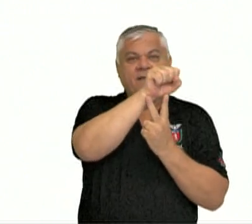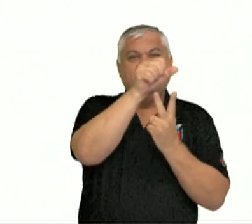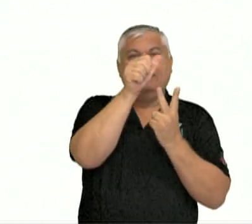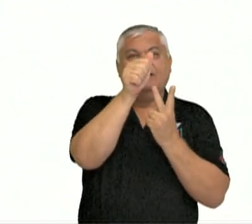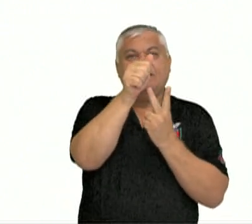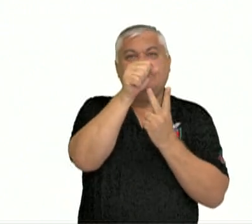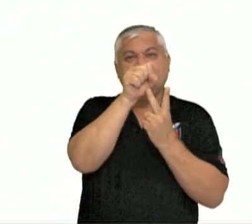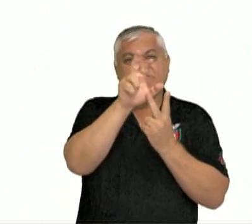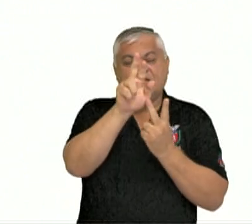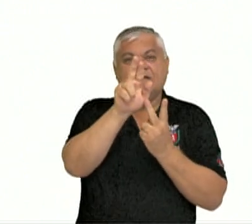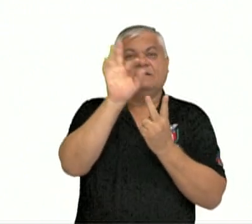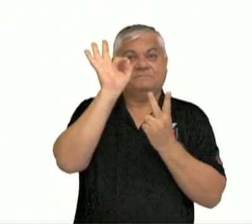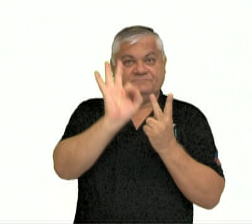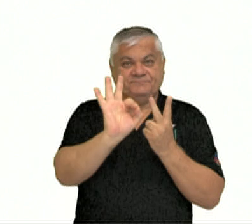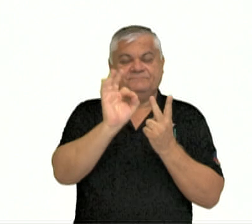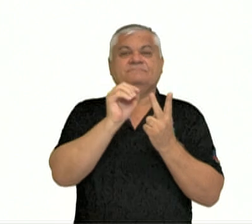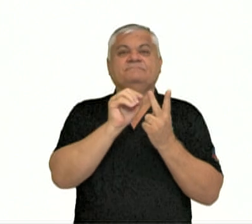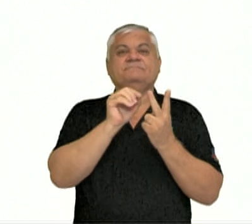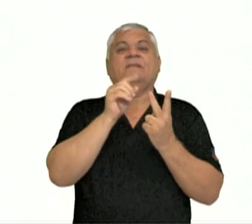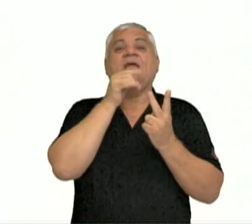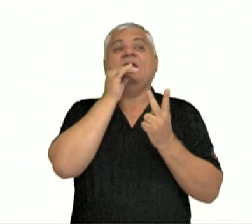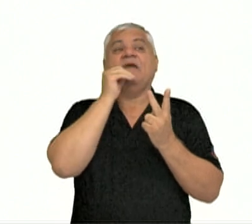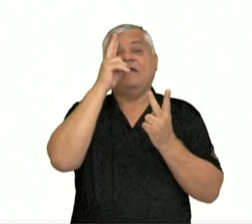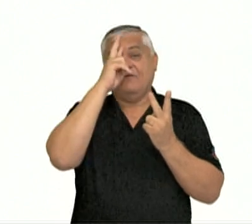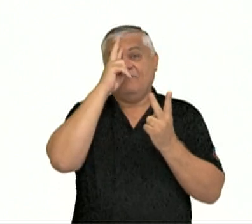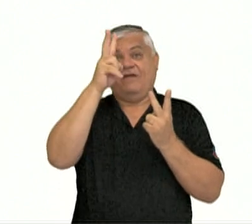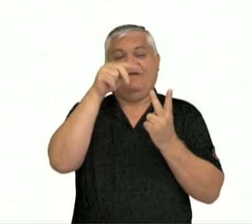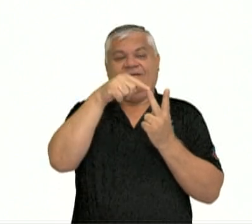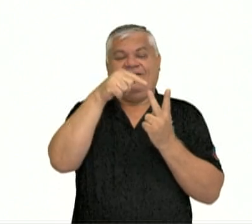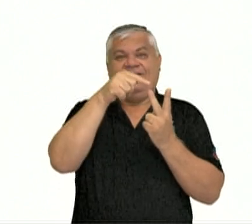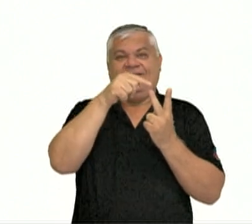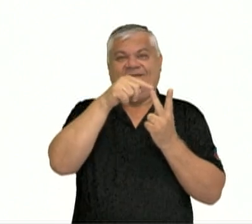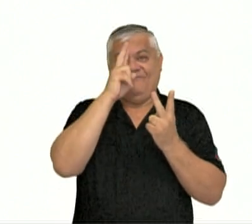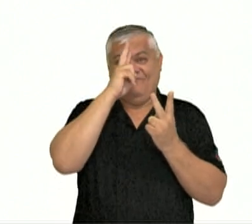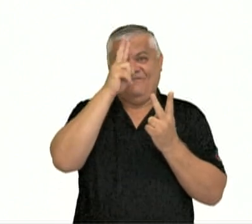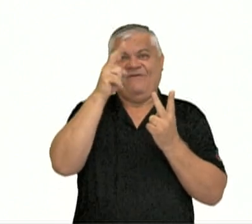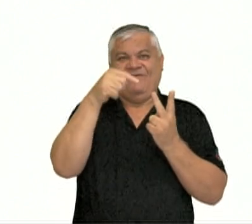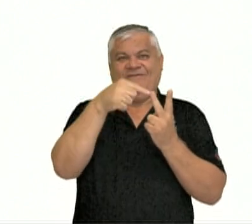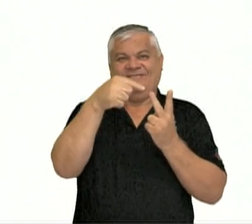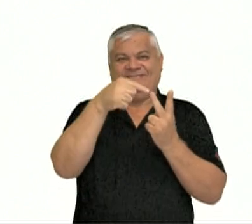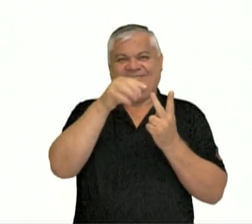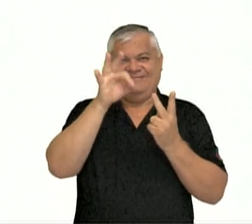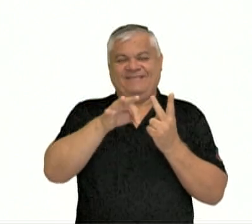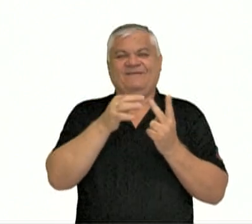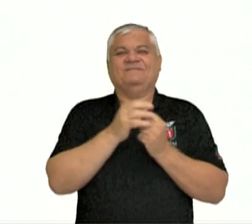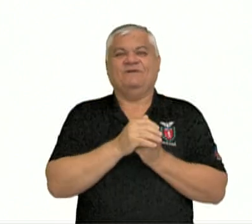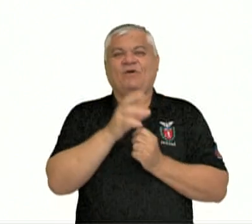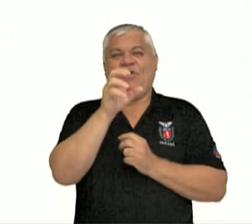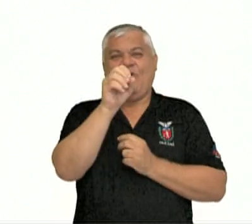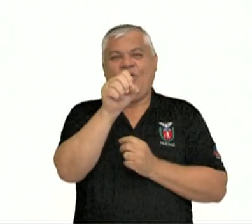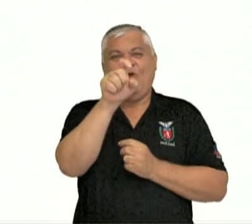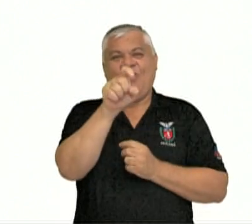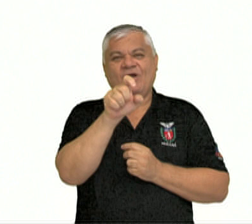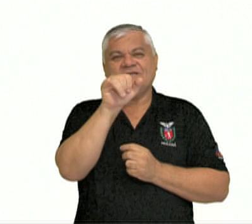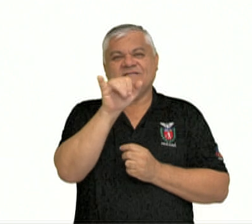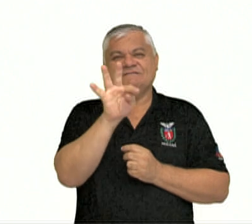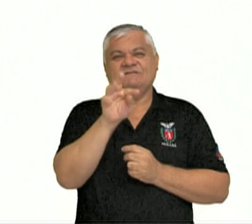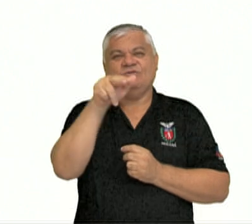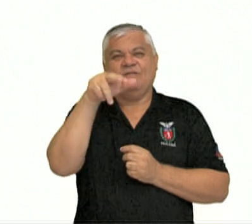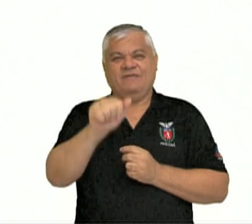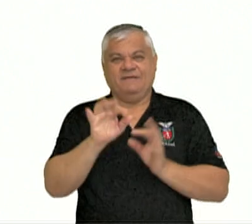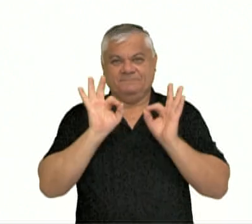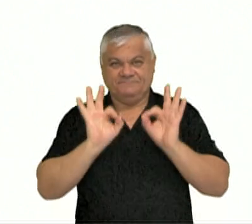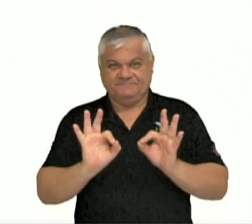a sílaba tônica aqui de passar é o sar, certo? Então, a parte final da